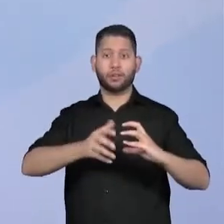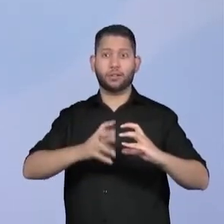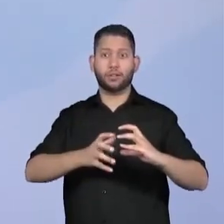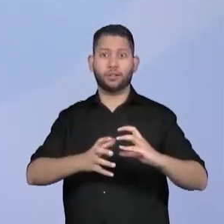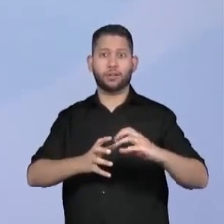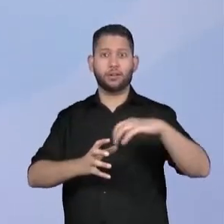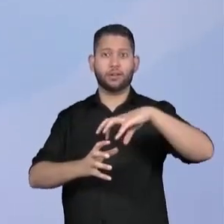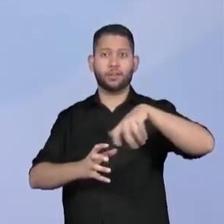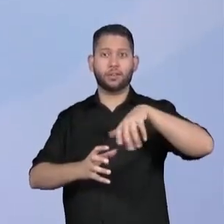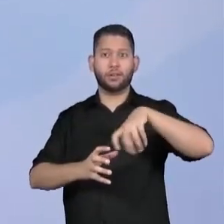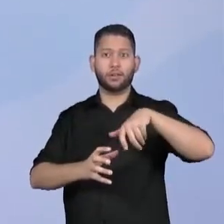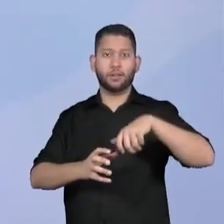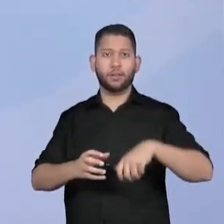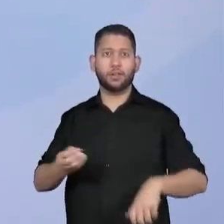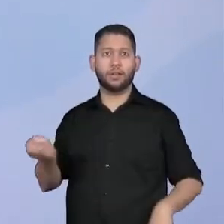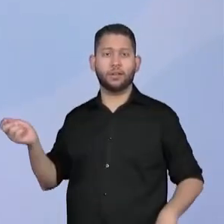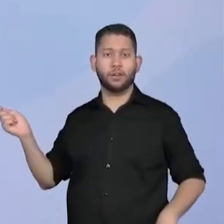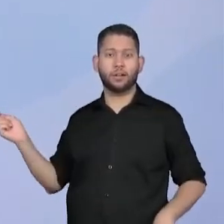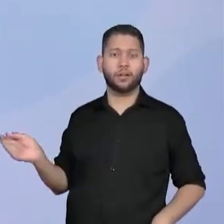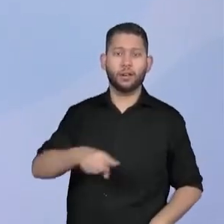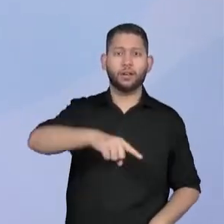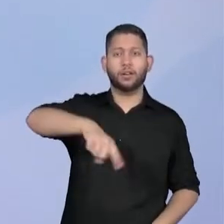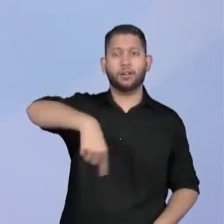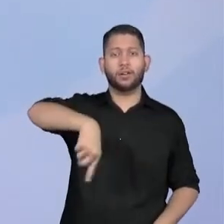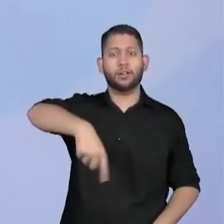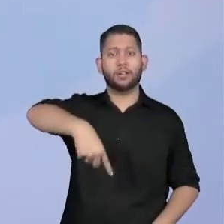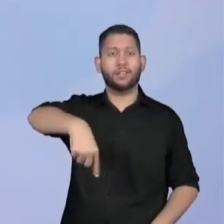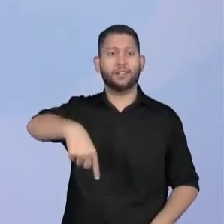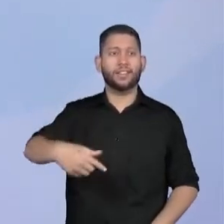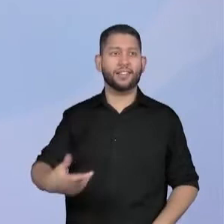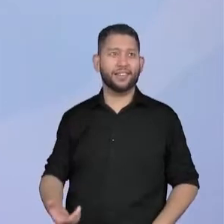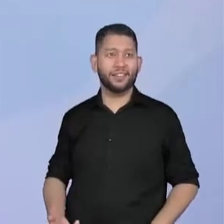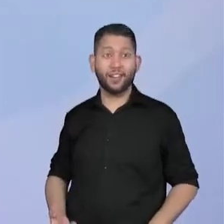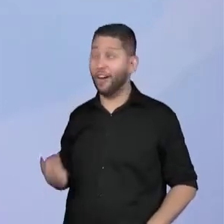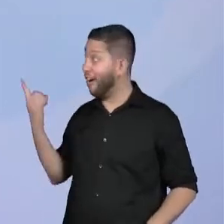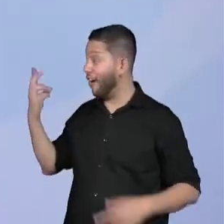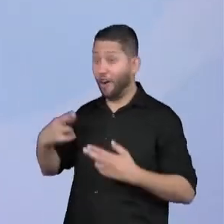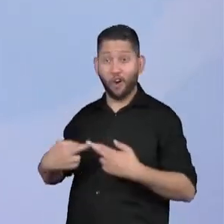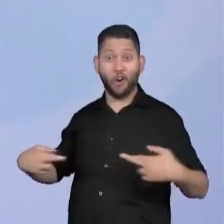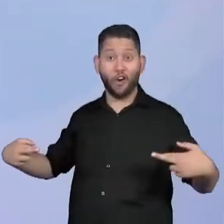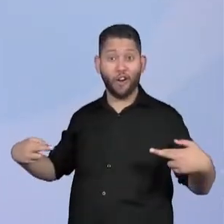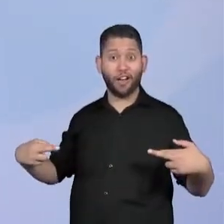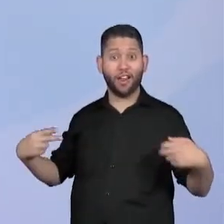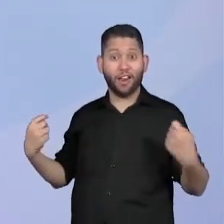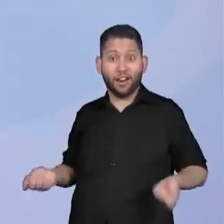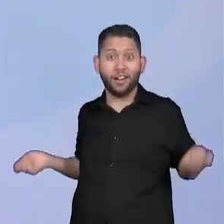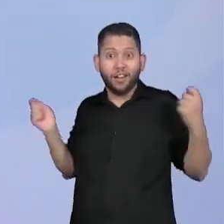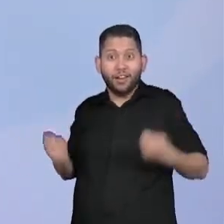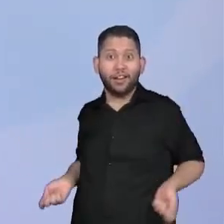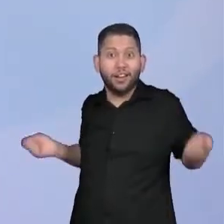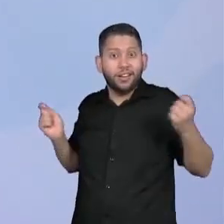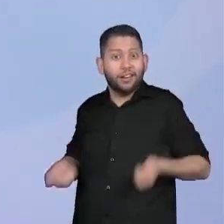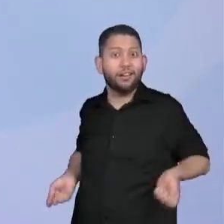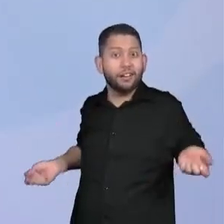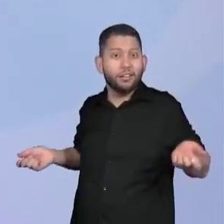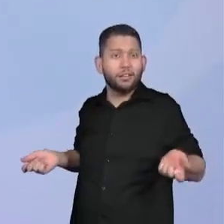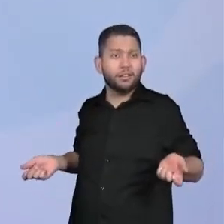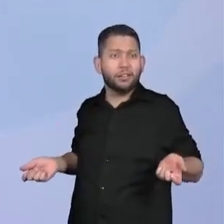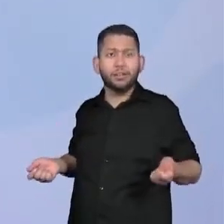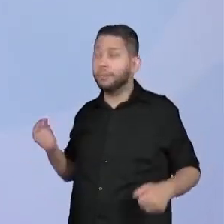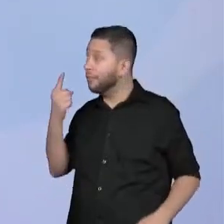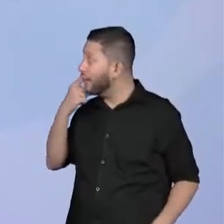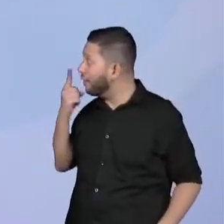cubo mágico, um peão, uma bola de basquete, a rope, uma corda. And the name of the box is